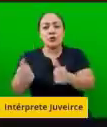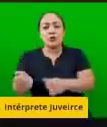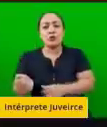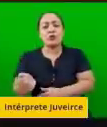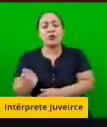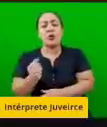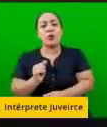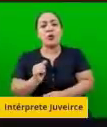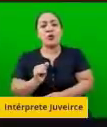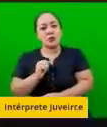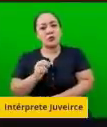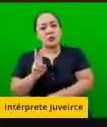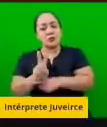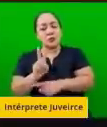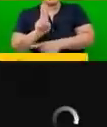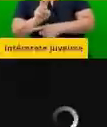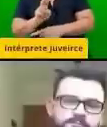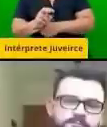ao professor Leandro.